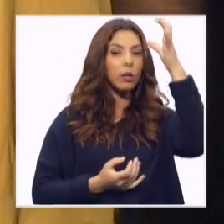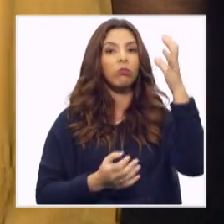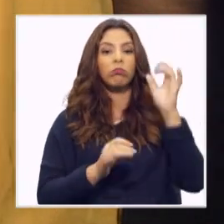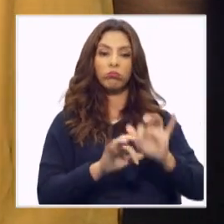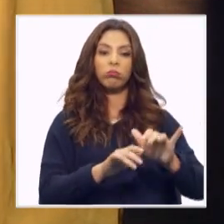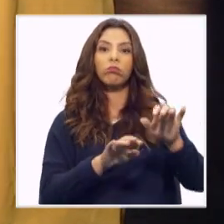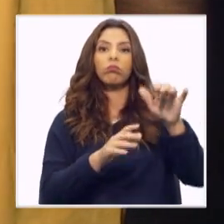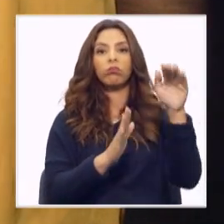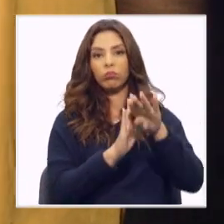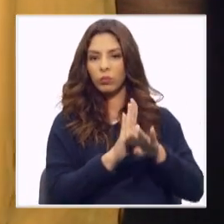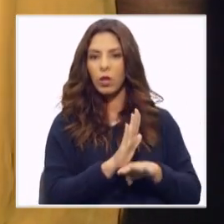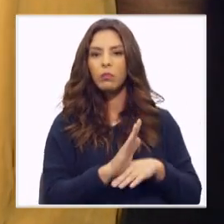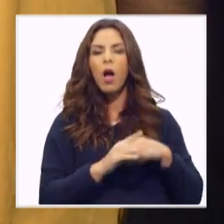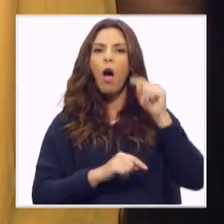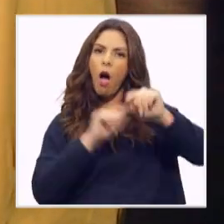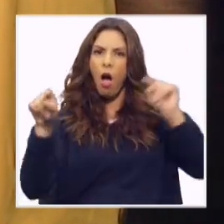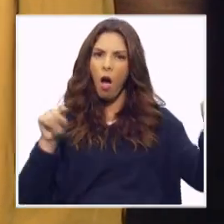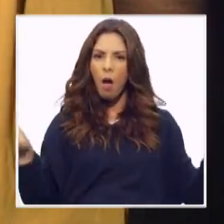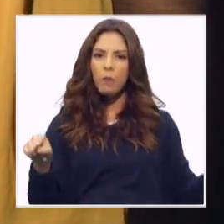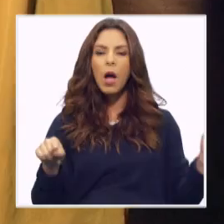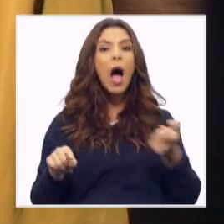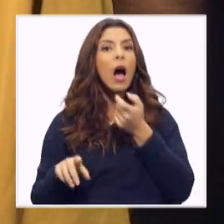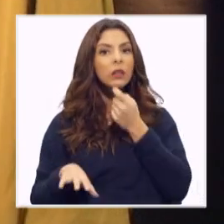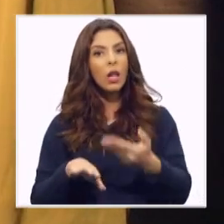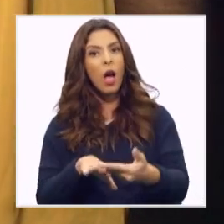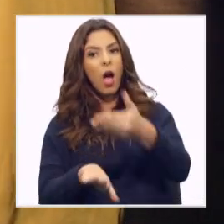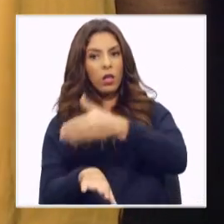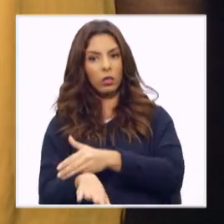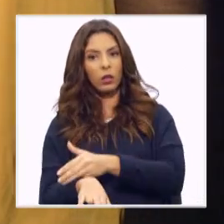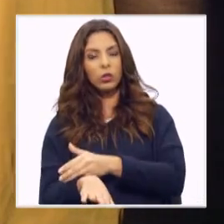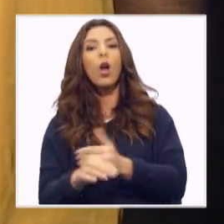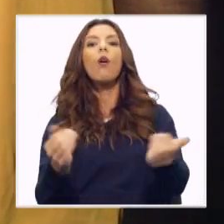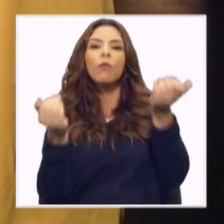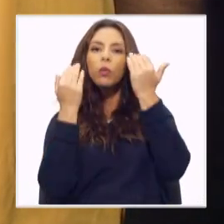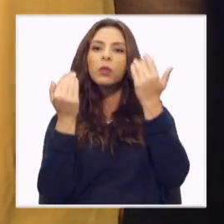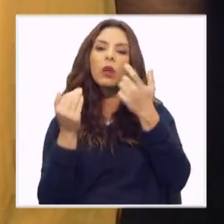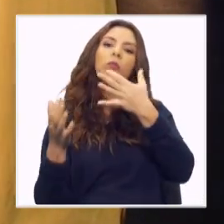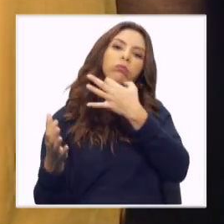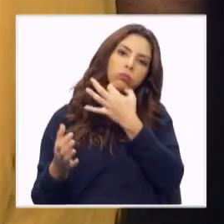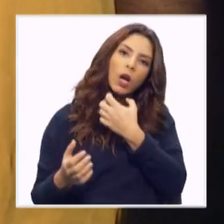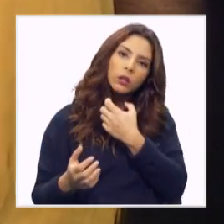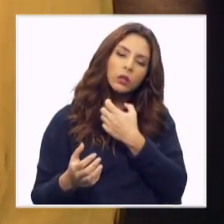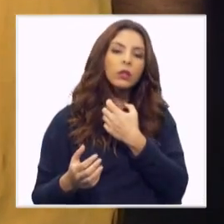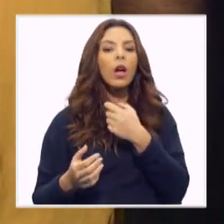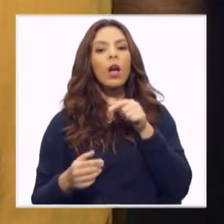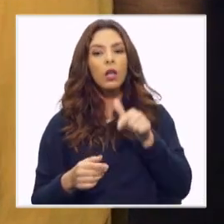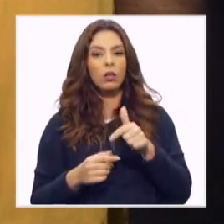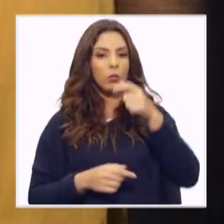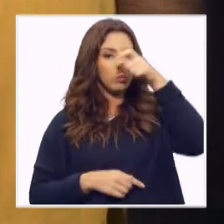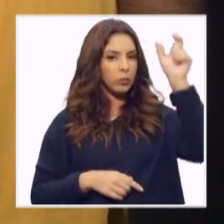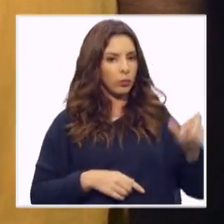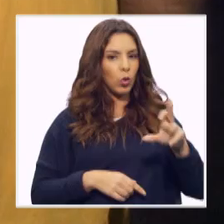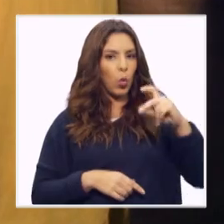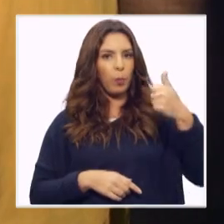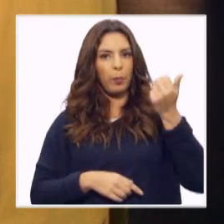inteligência artificial está em todo o lado. No entanto, ela não existe sem que haja em primeiro lugar informação. Vê como Ruben